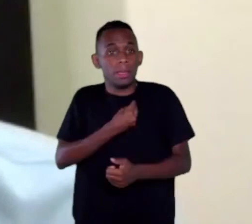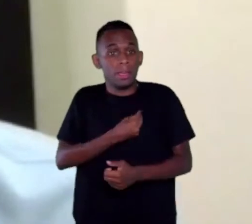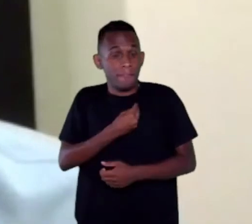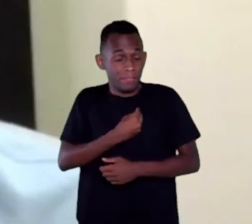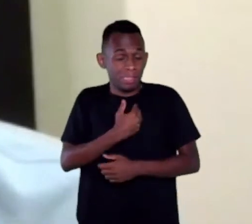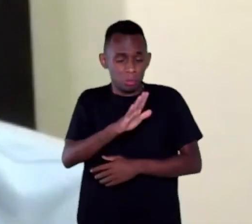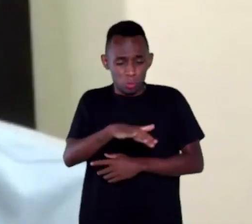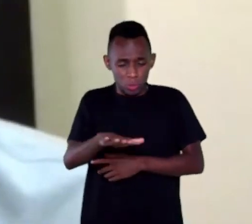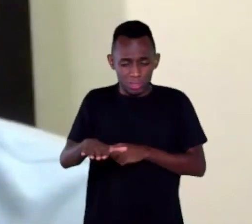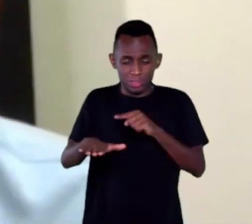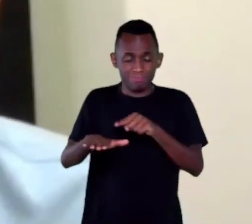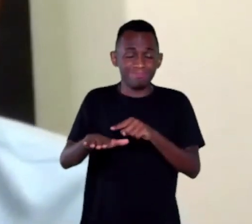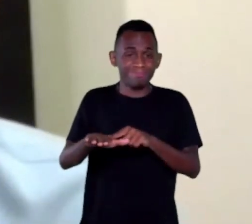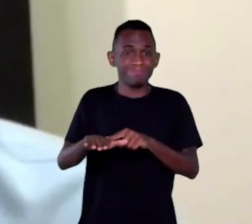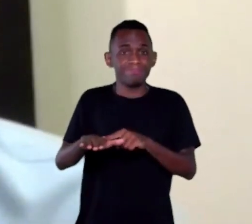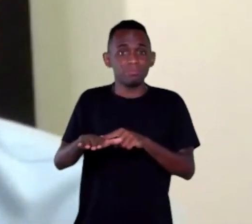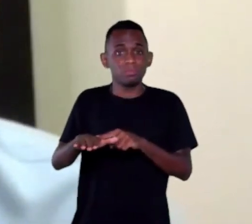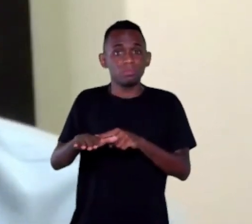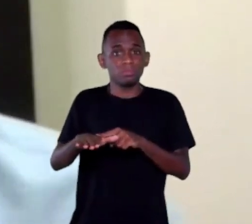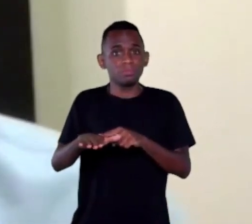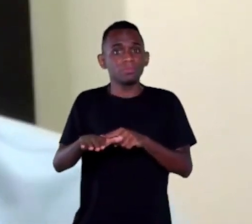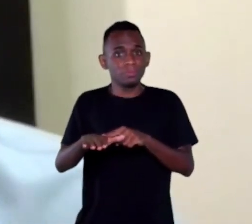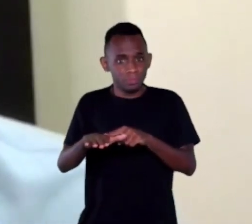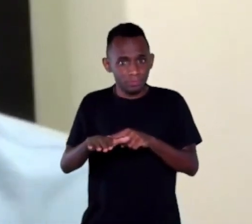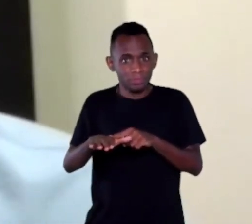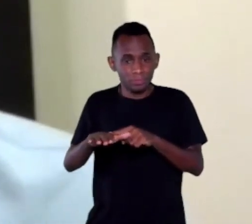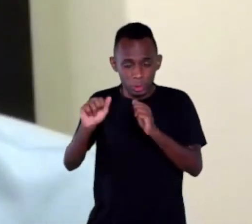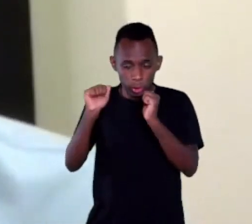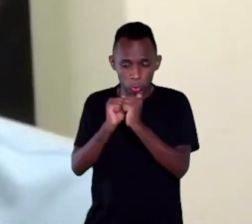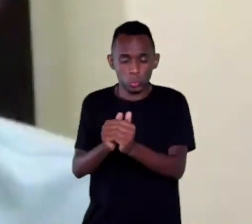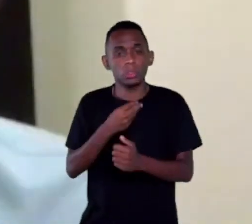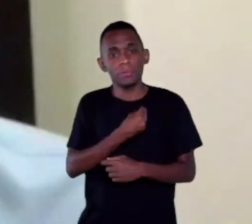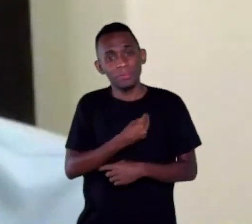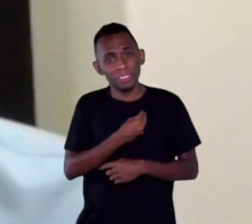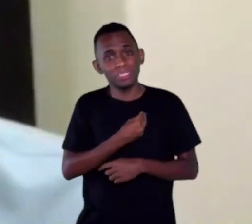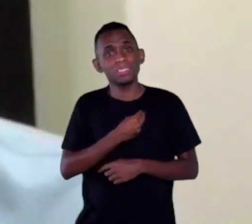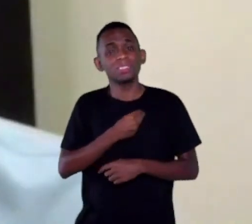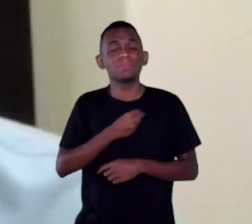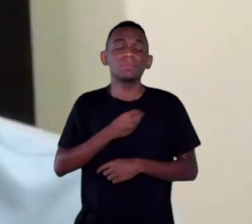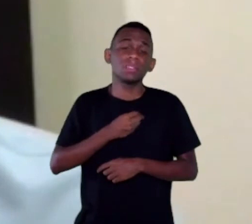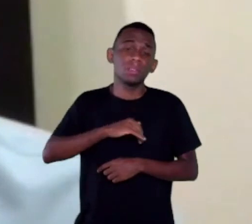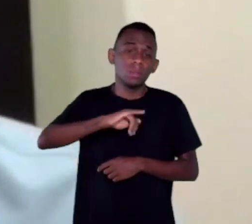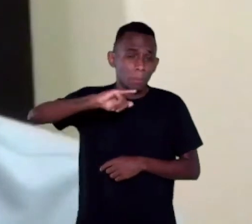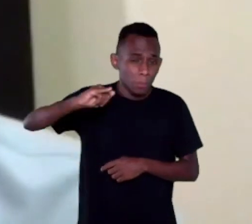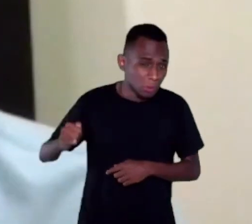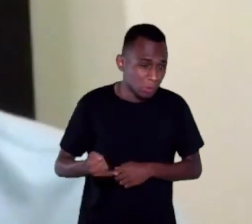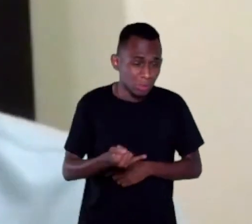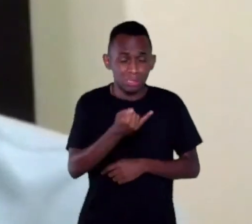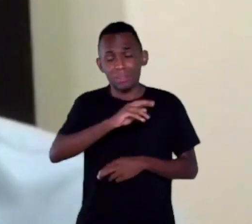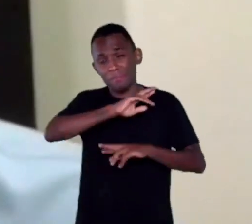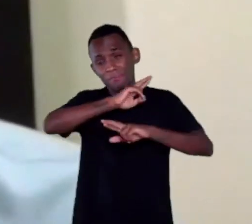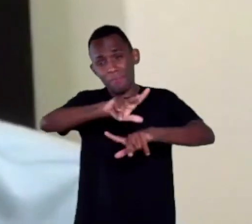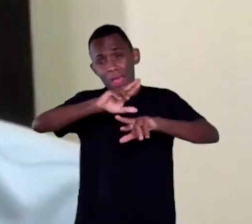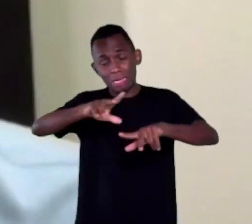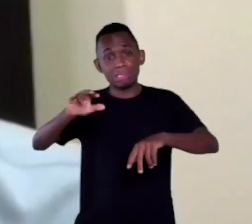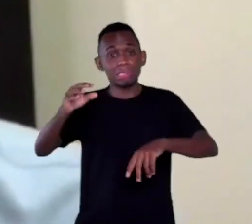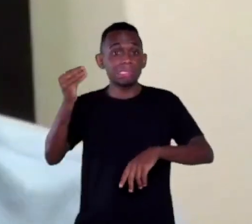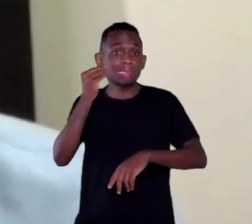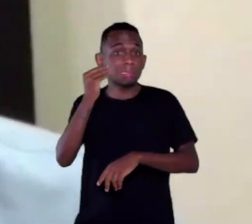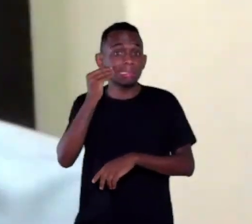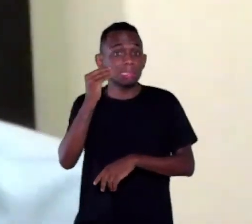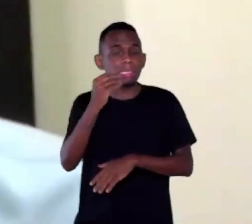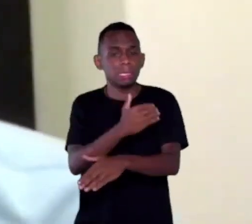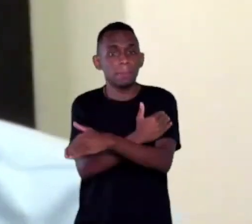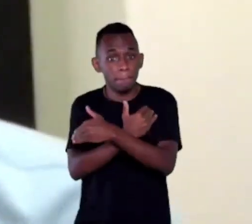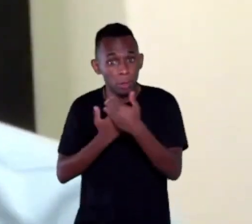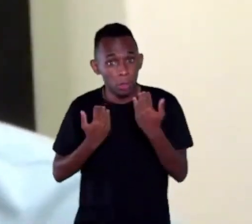ela acaba sendo tutora da vida dele aqui, e por várias vezes ela tenta tirar a vida dela, só que no embate final ela descobre